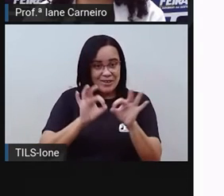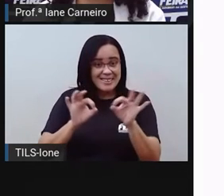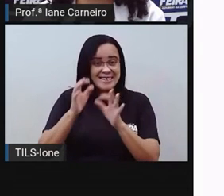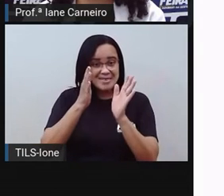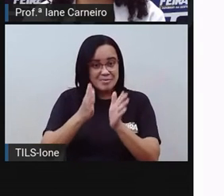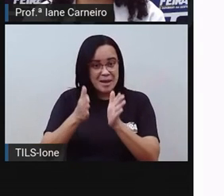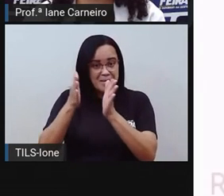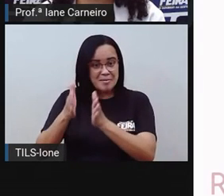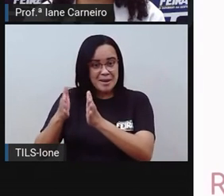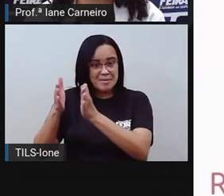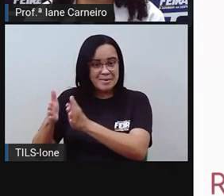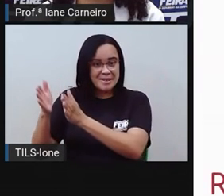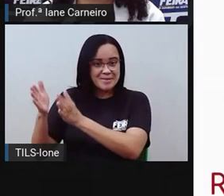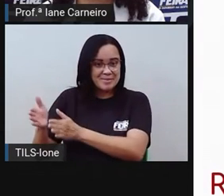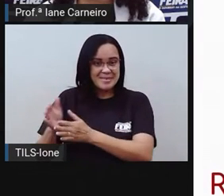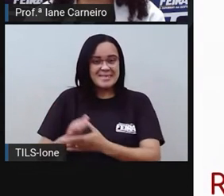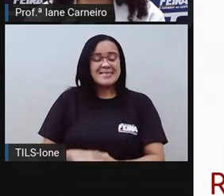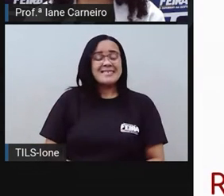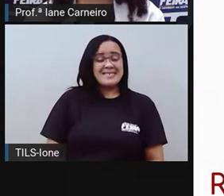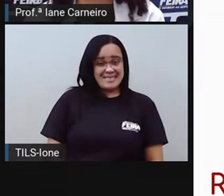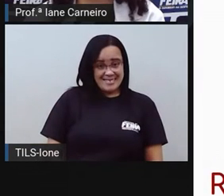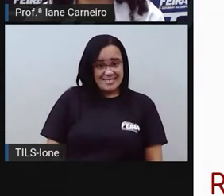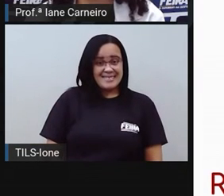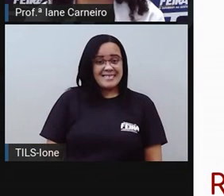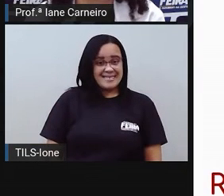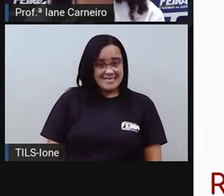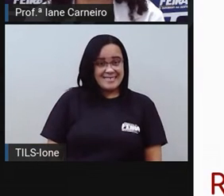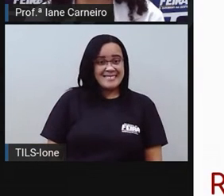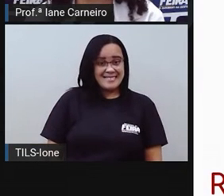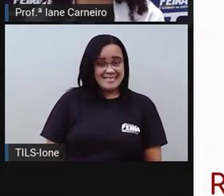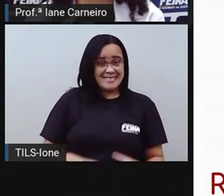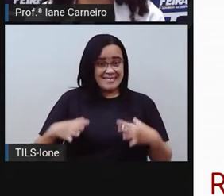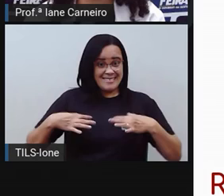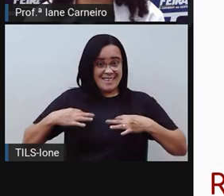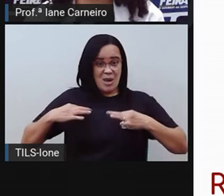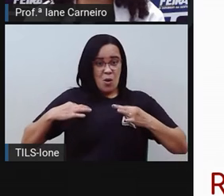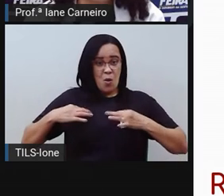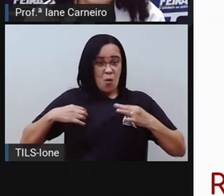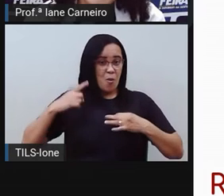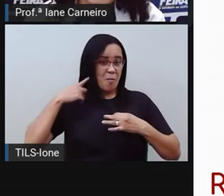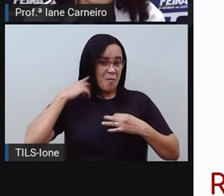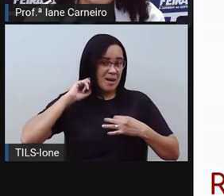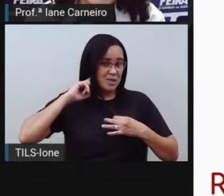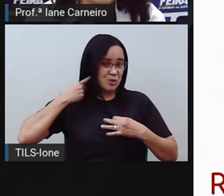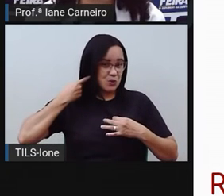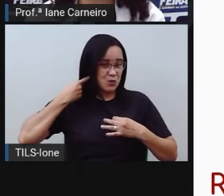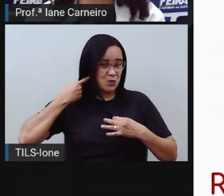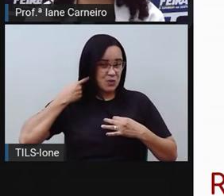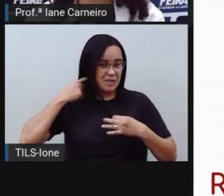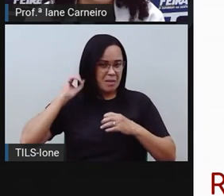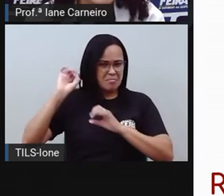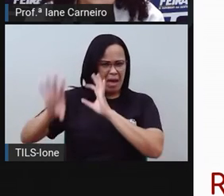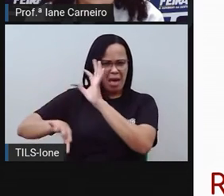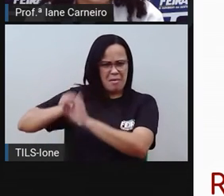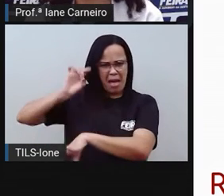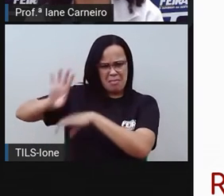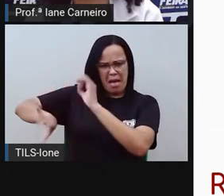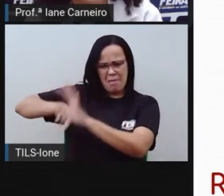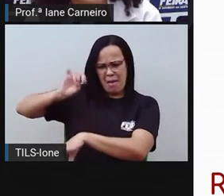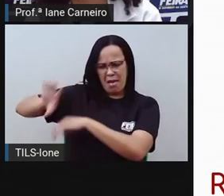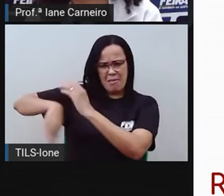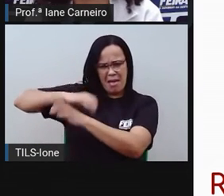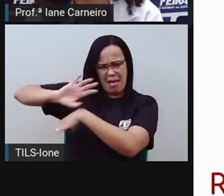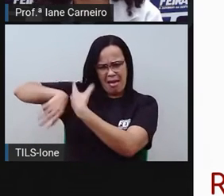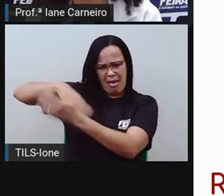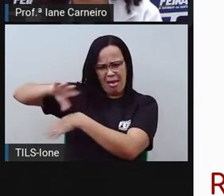Deixa eu ver mais algum. Ah, essa aqui, ó. Roupa suja no cesto, né? Então, é importante. Tem